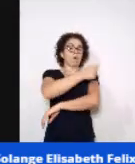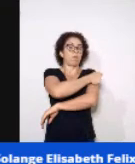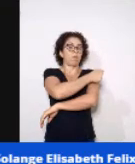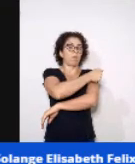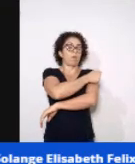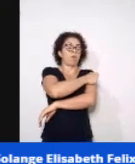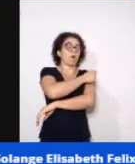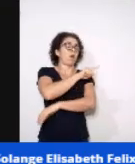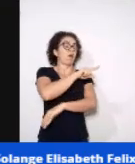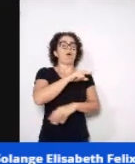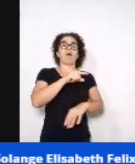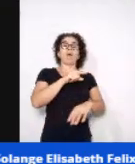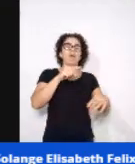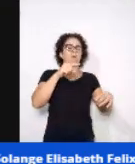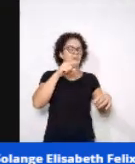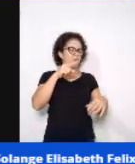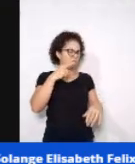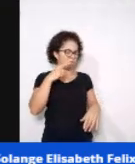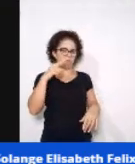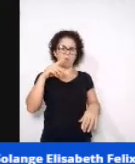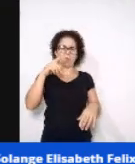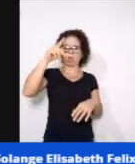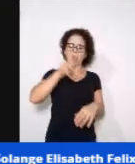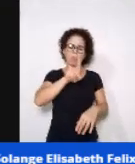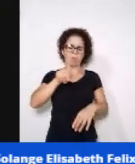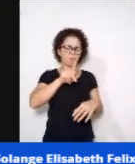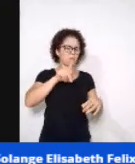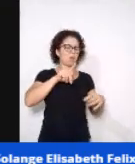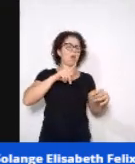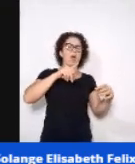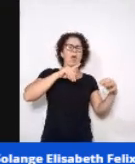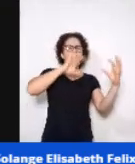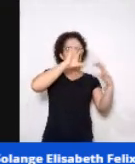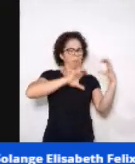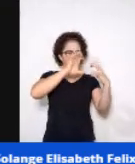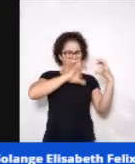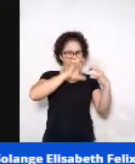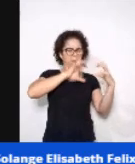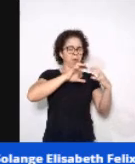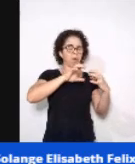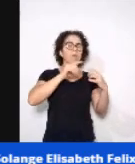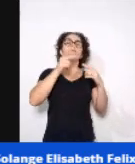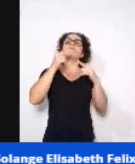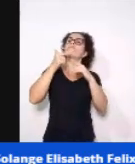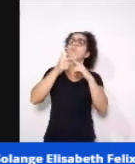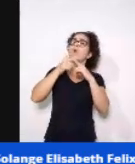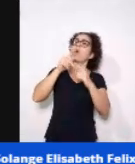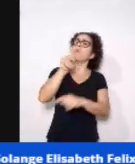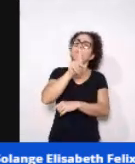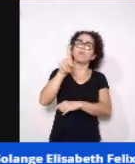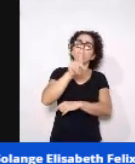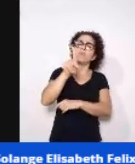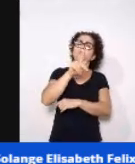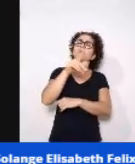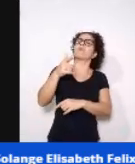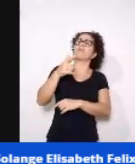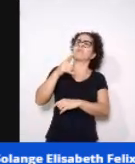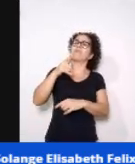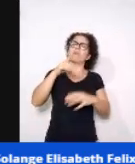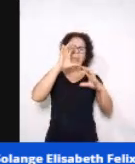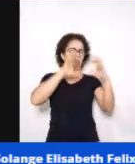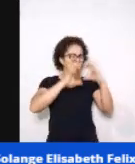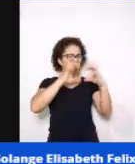você. Para que você, professor, vai levantar a voz para o seu aluno? Pensa o seguinte, quem é o adulto da relação? É você